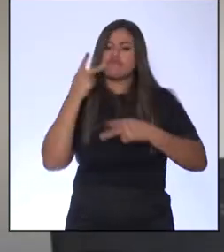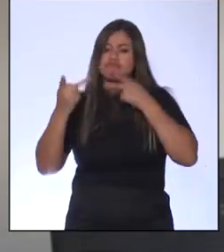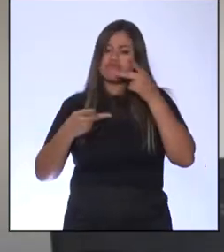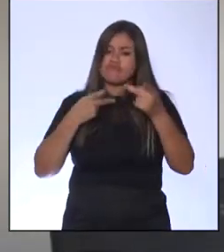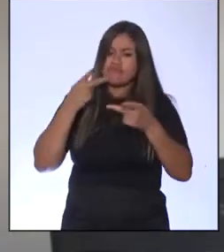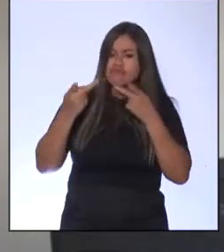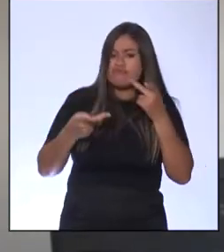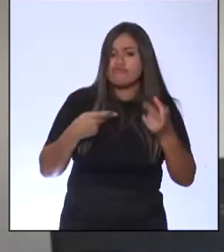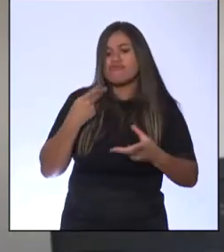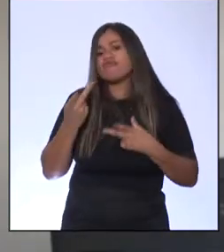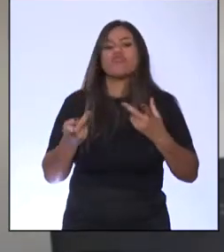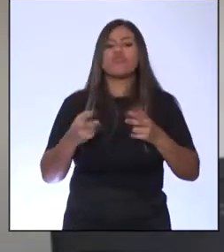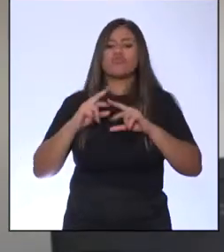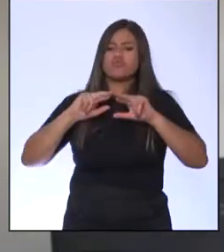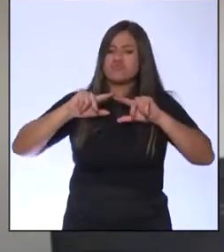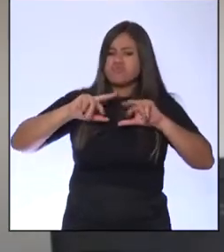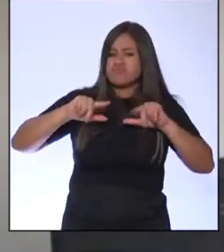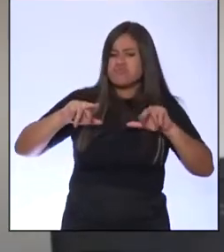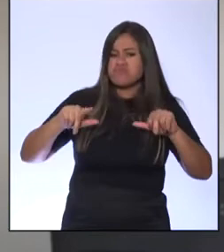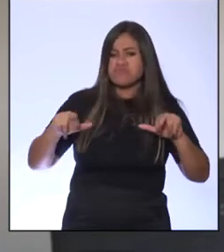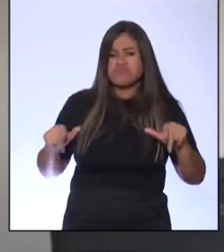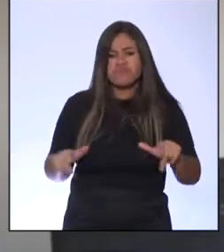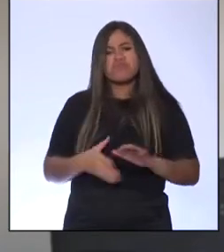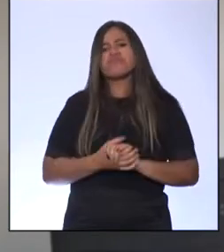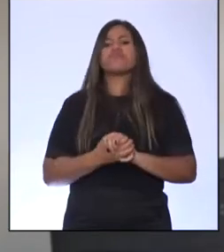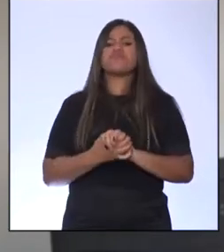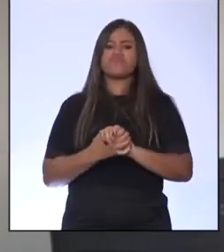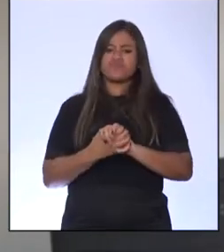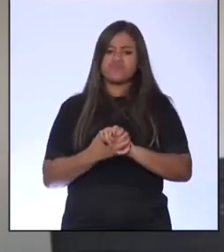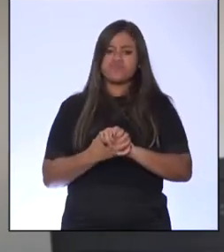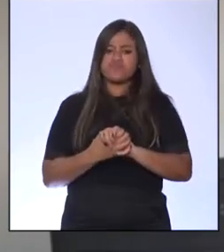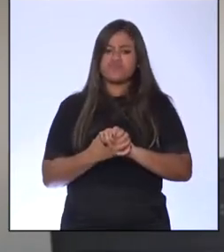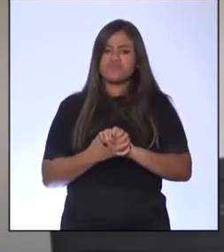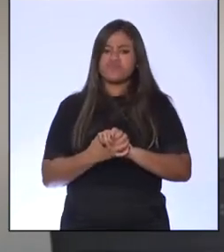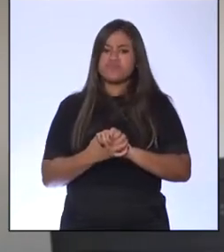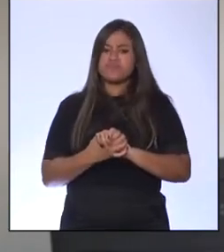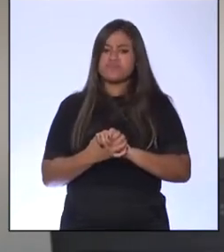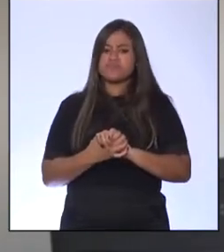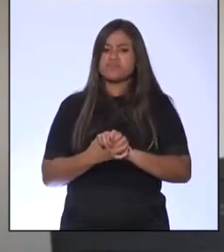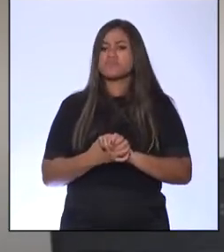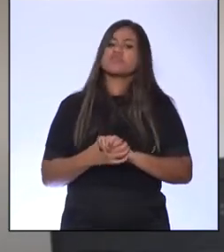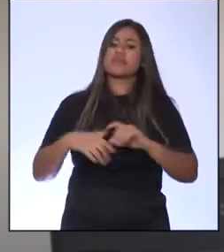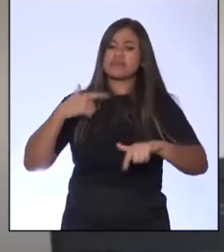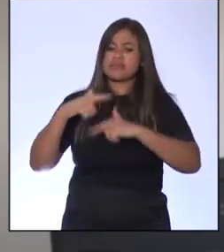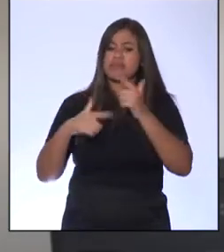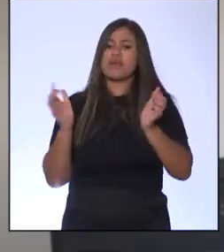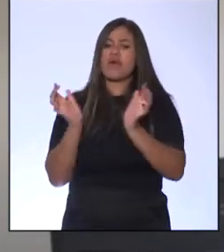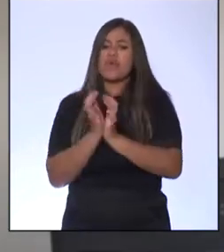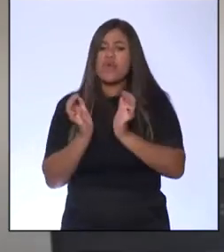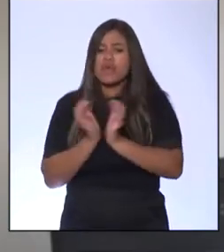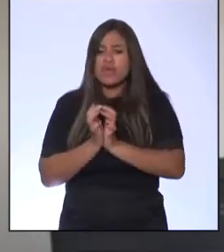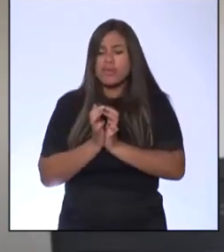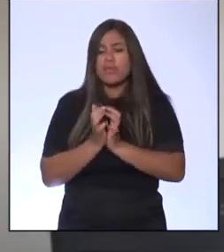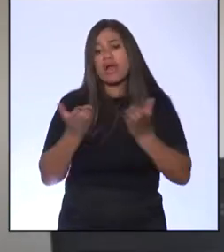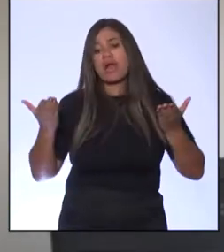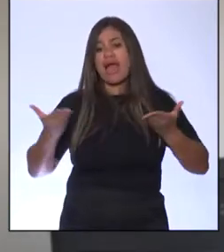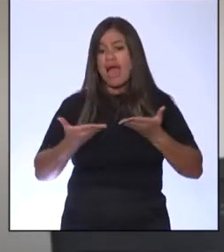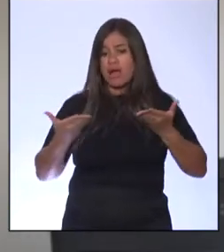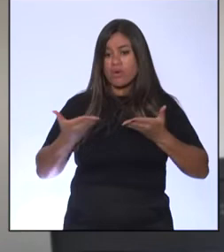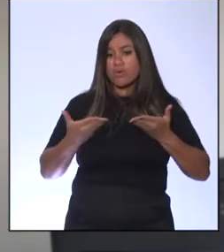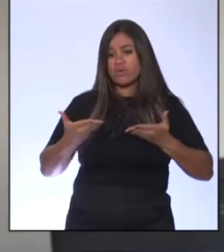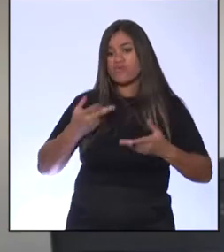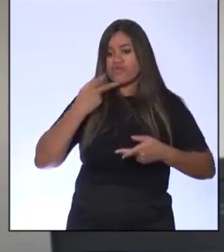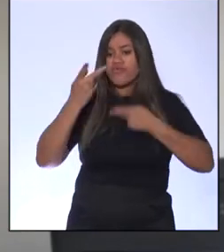da questão das evidências, você falou do trabalho cooperativo, do trabalho em equipe. A gente vem dizendo há